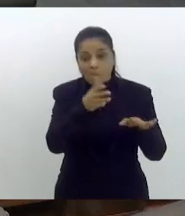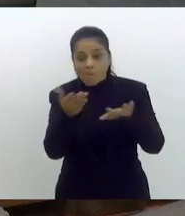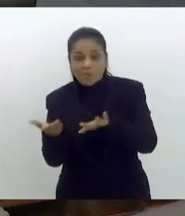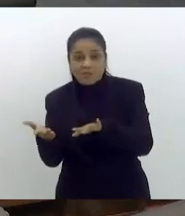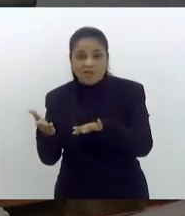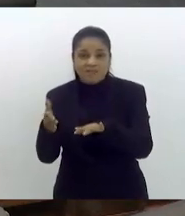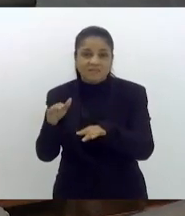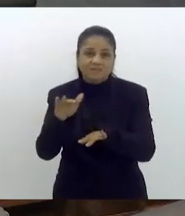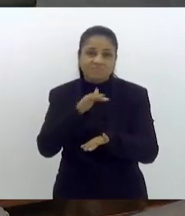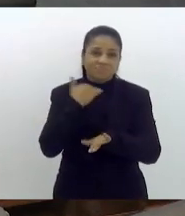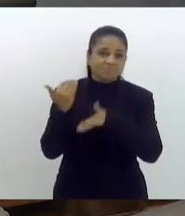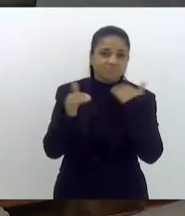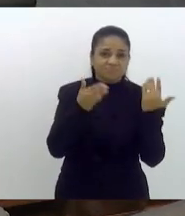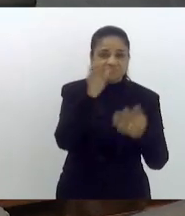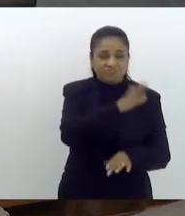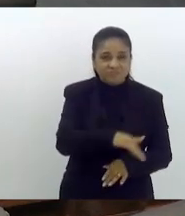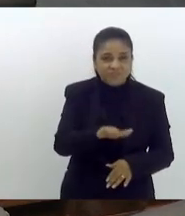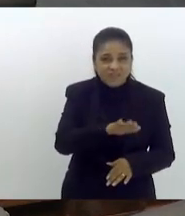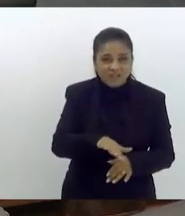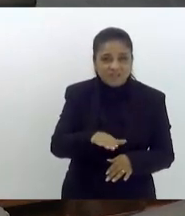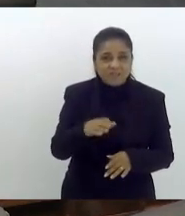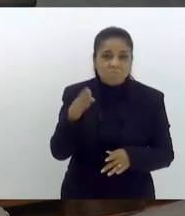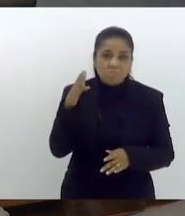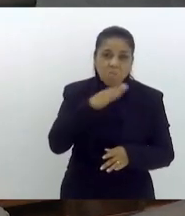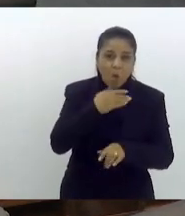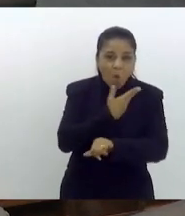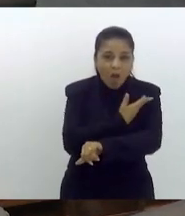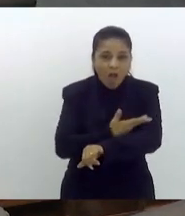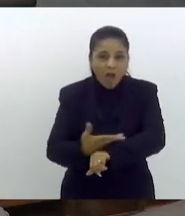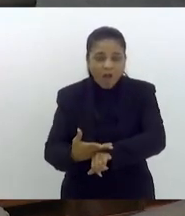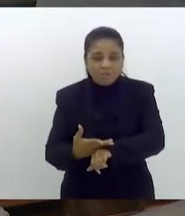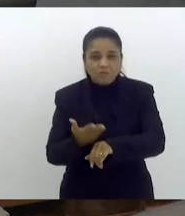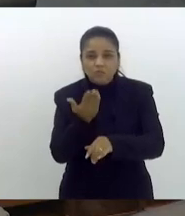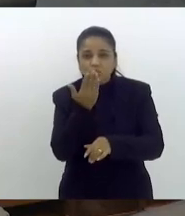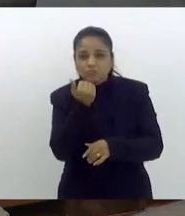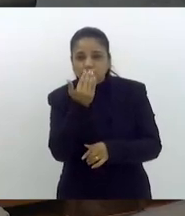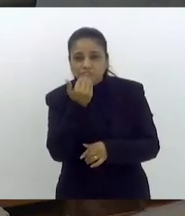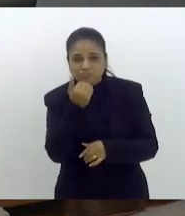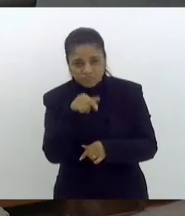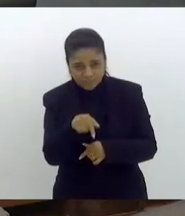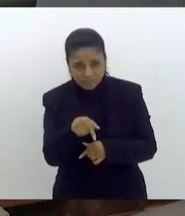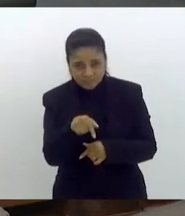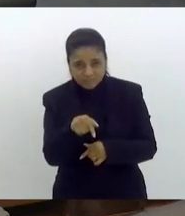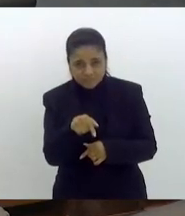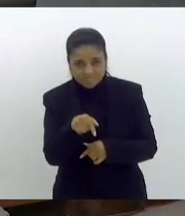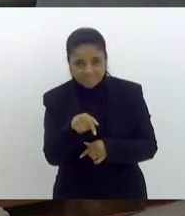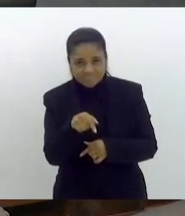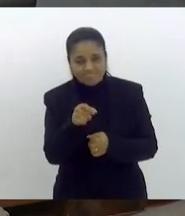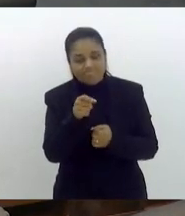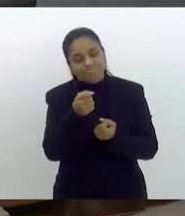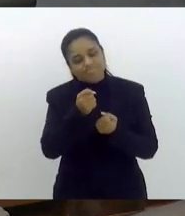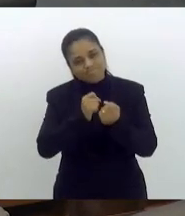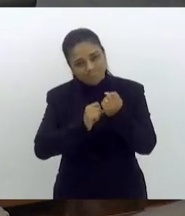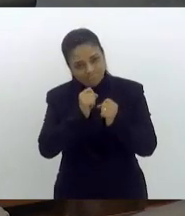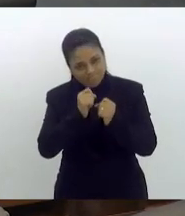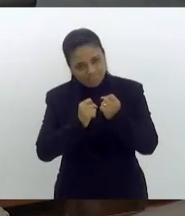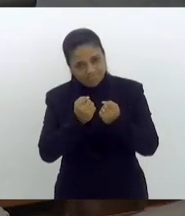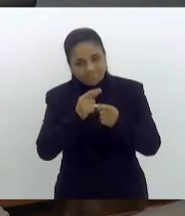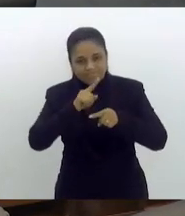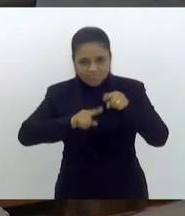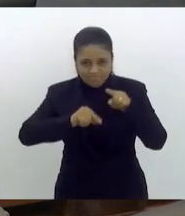imensa em decorrente de vários maus hábitos e principalmente né o hábito alimentar